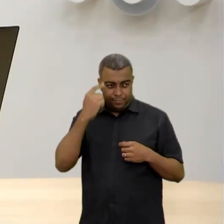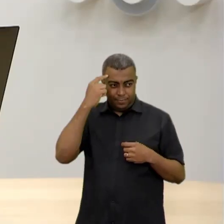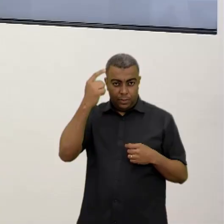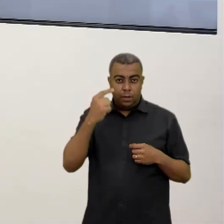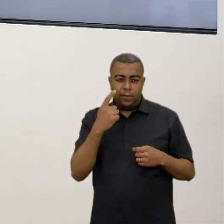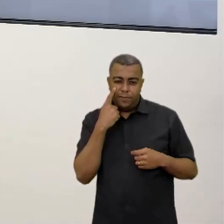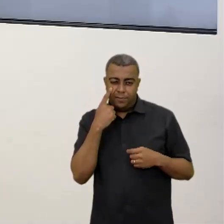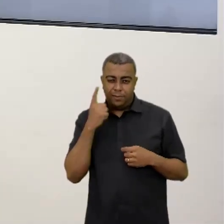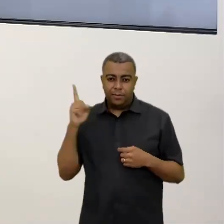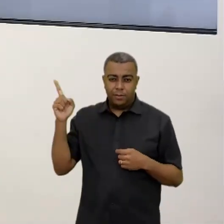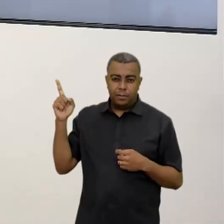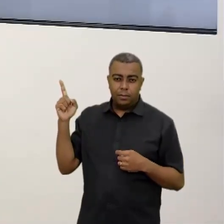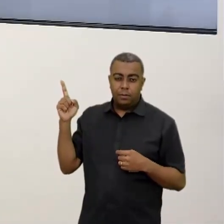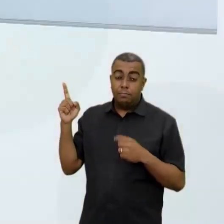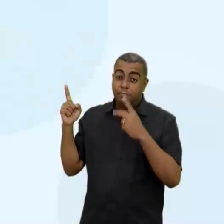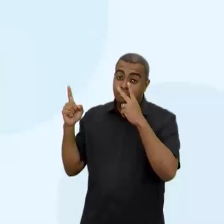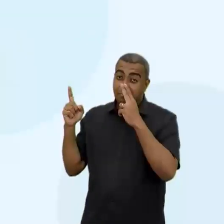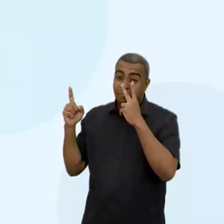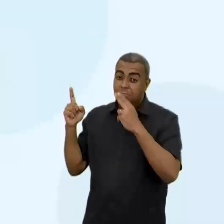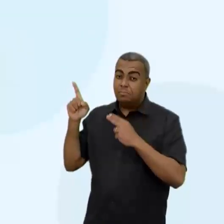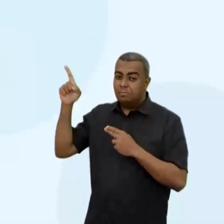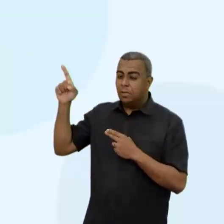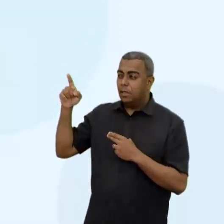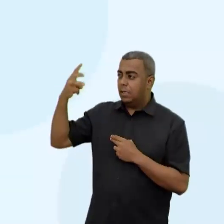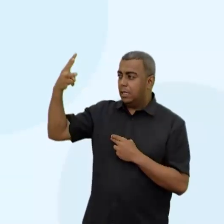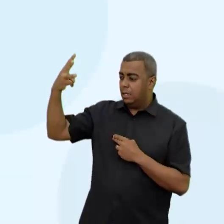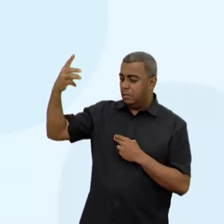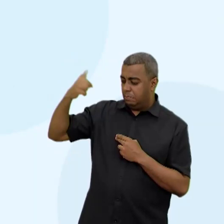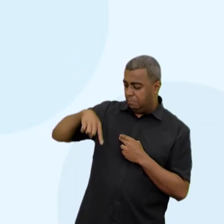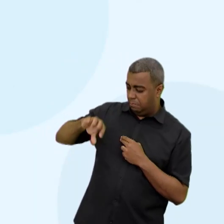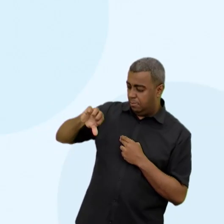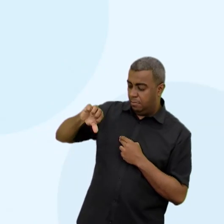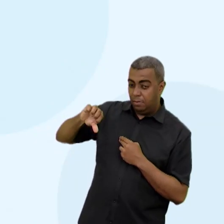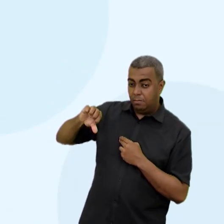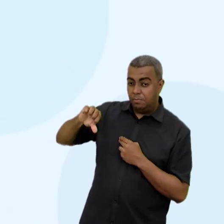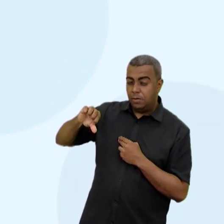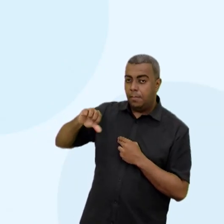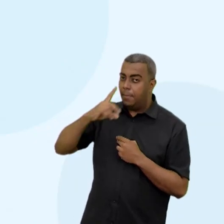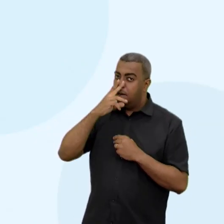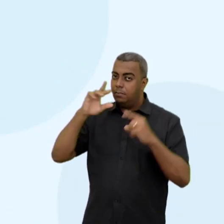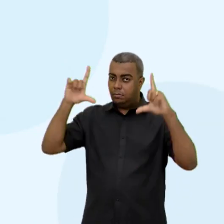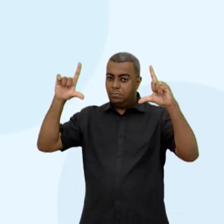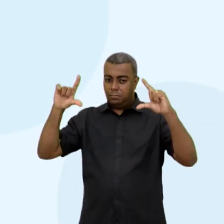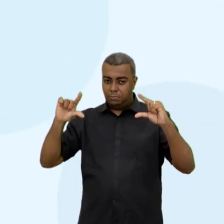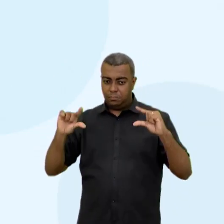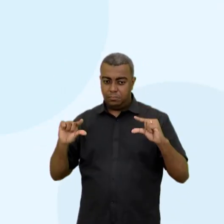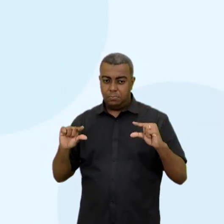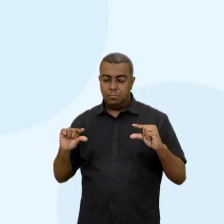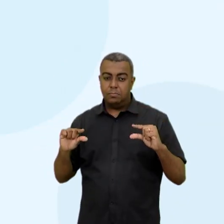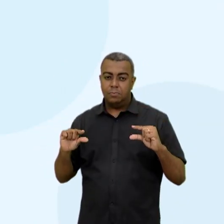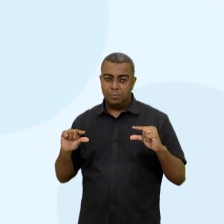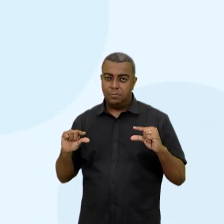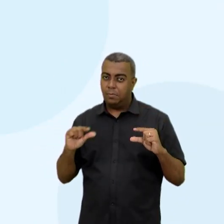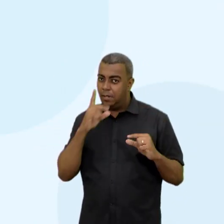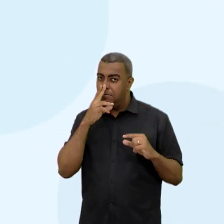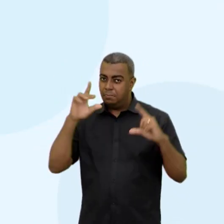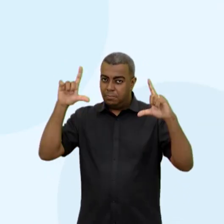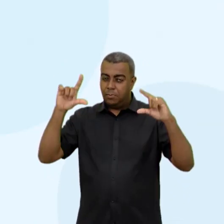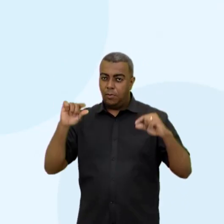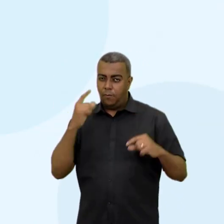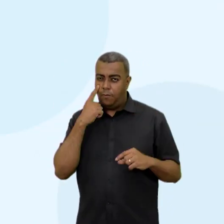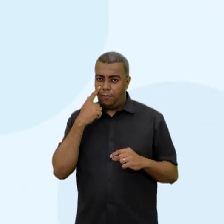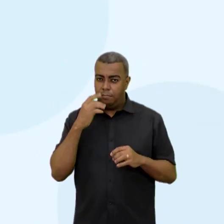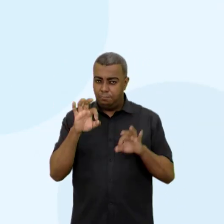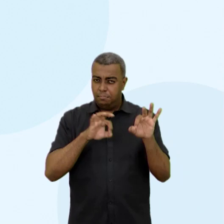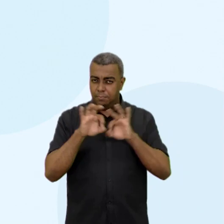ele colocou aqui, ó, aparentemente, ó, tá indo de 3 para 9. Então tá diminuindo, né? Então tá menor aí nesse caso. Vamos ver, eu vou